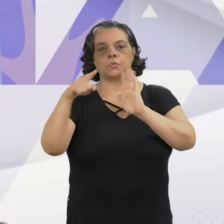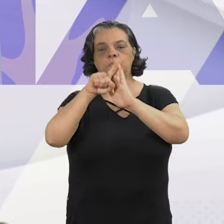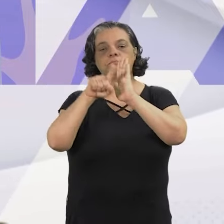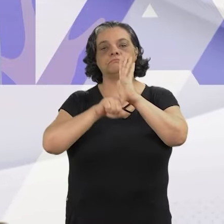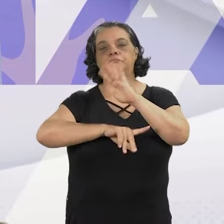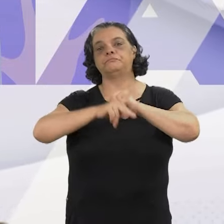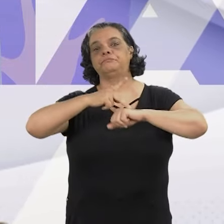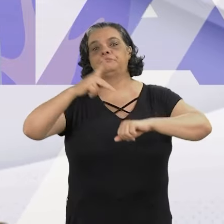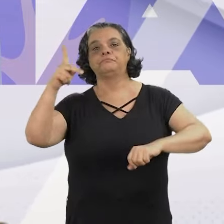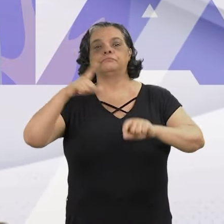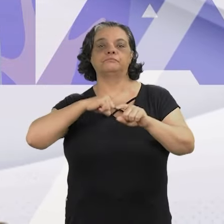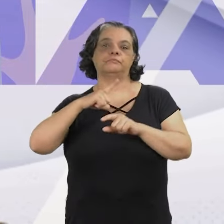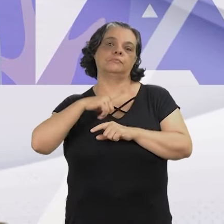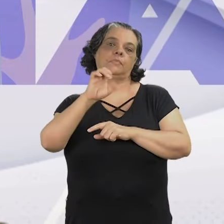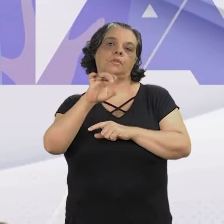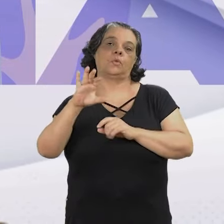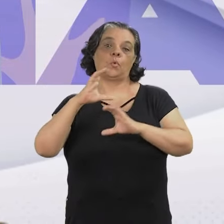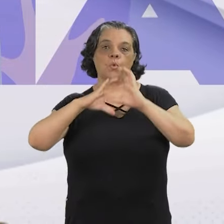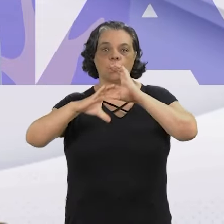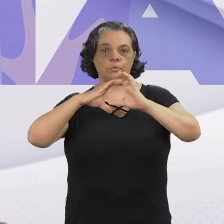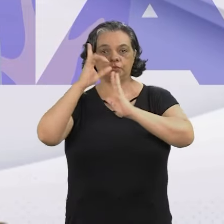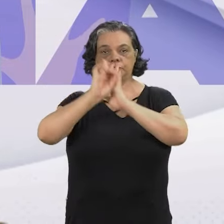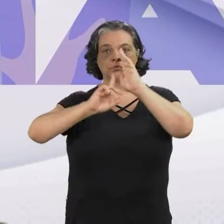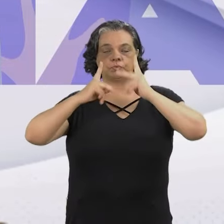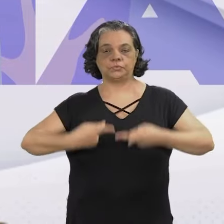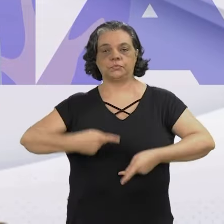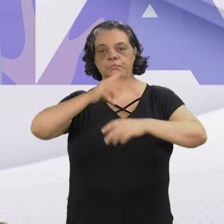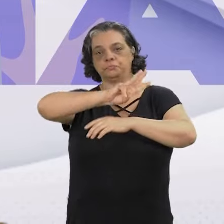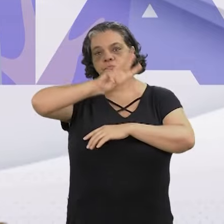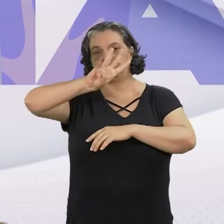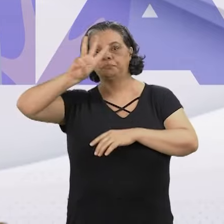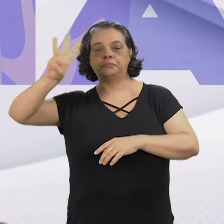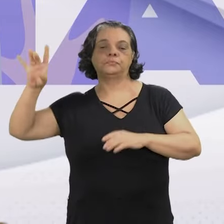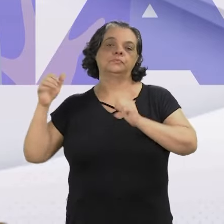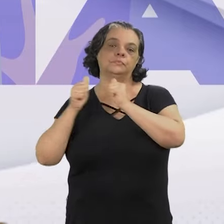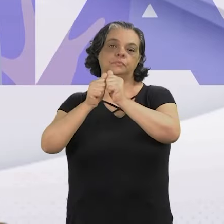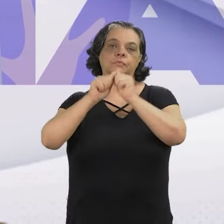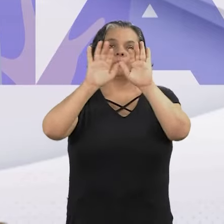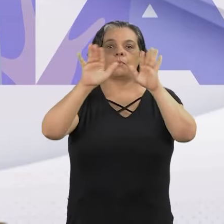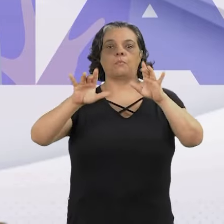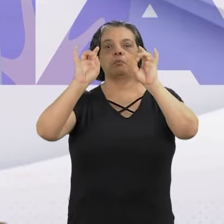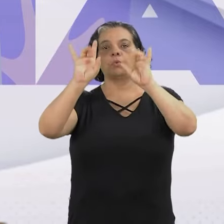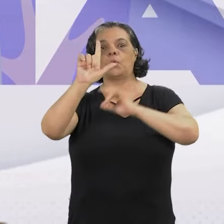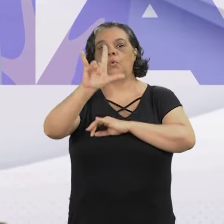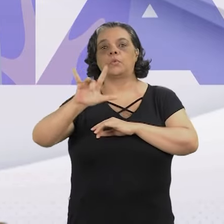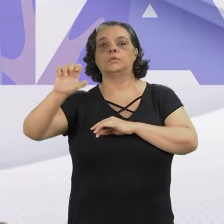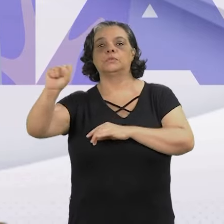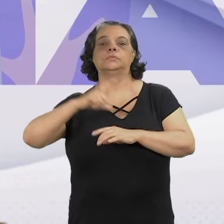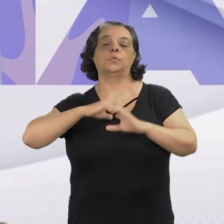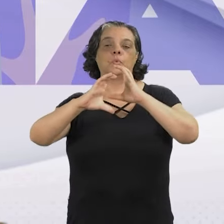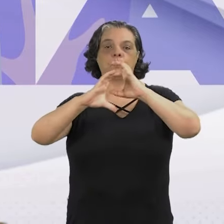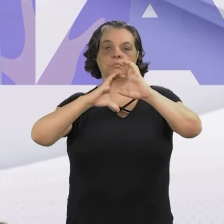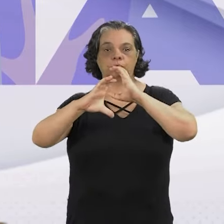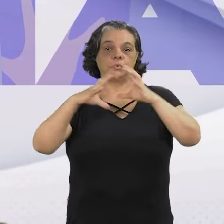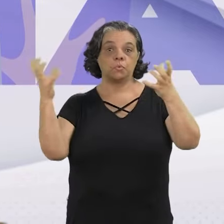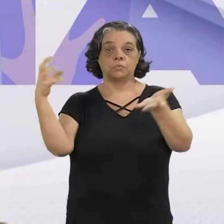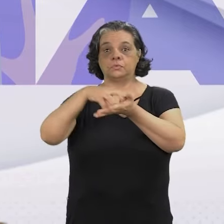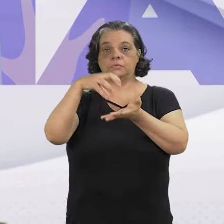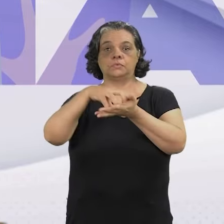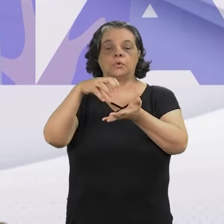Jornalismo do projeto de extensão é kdh éu comunicação e direitos humanos na mídia numa parceria com a cátedra Luiz Beltrão de